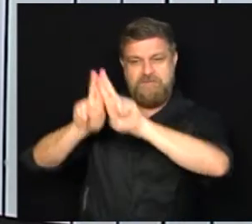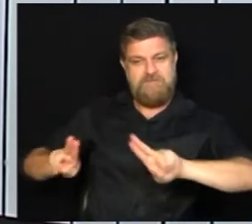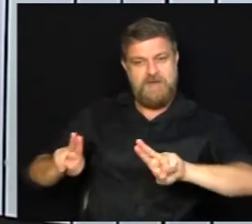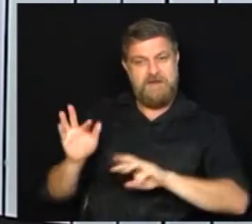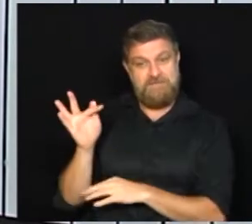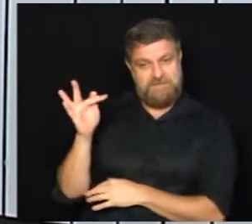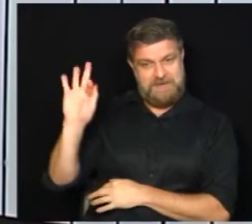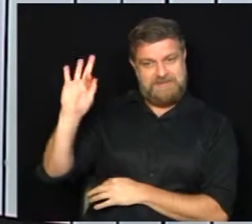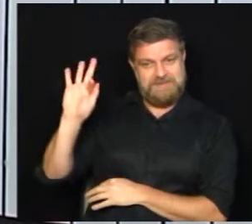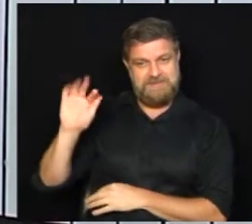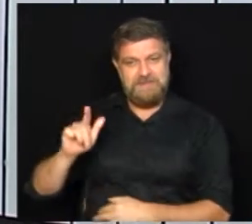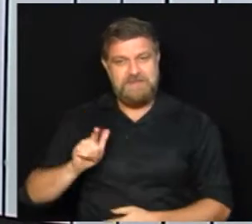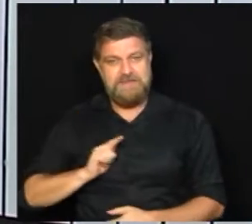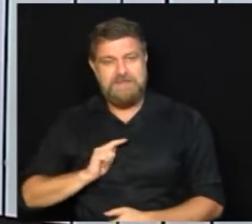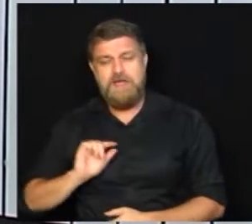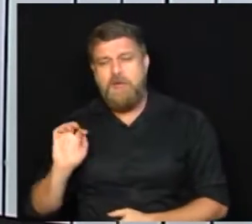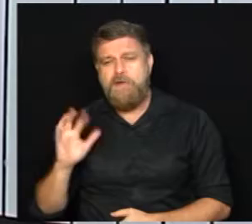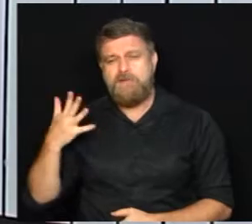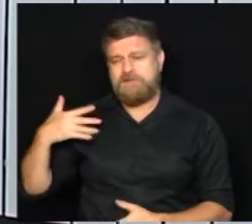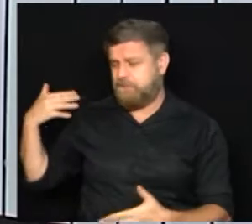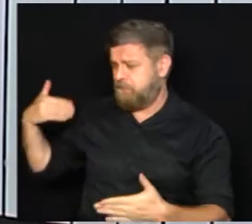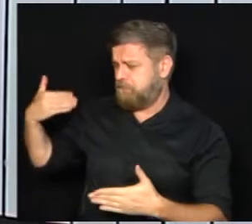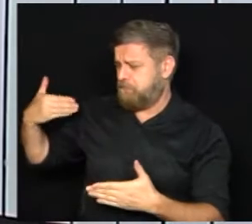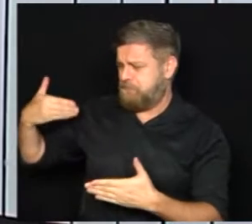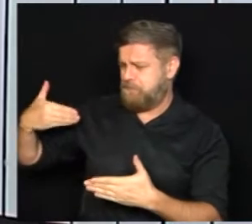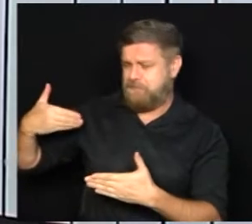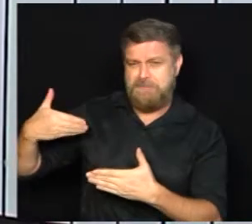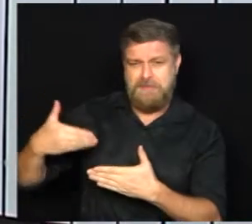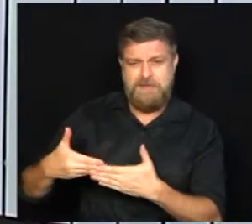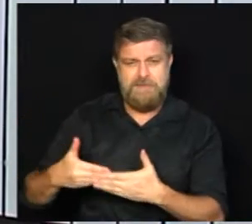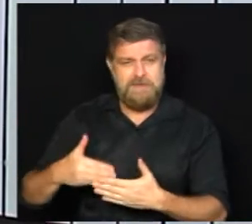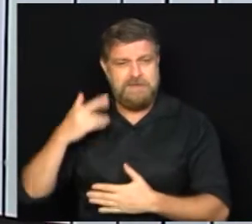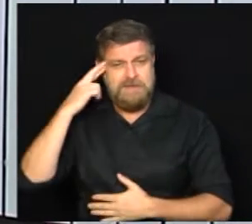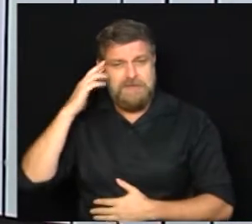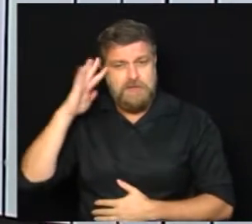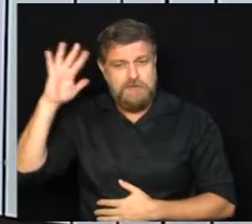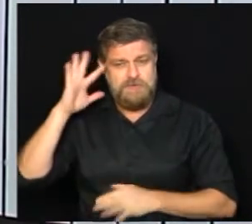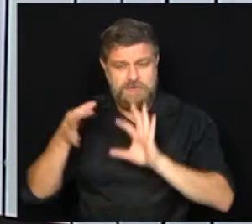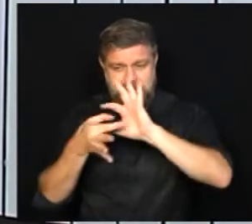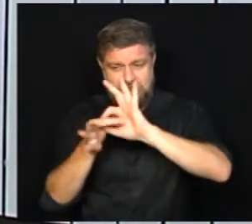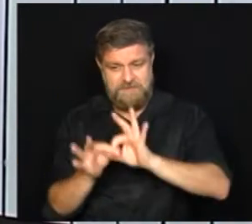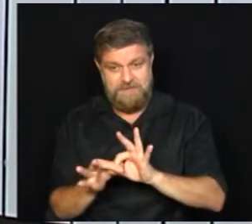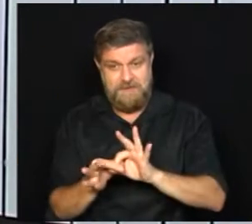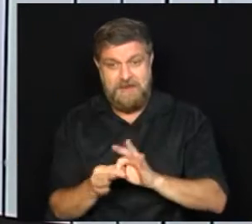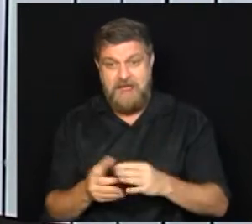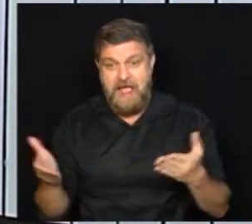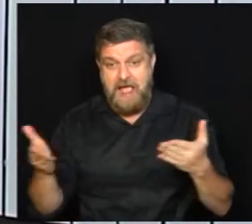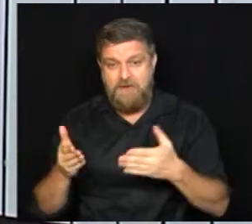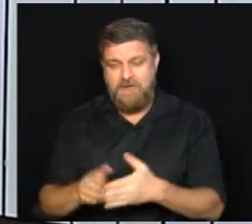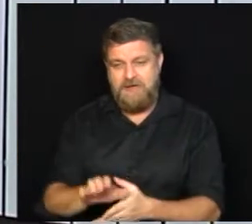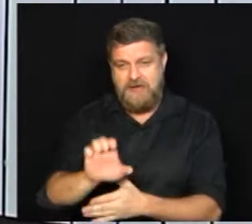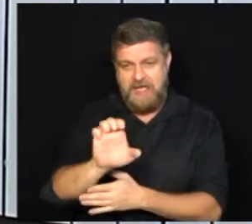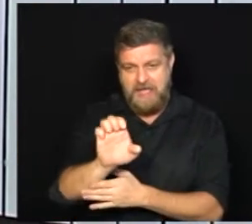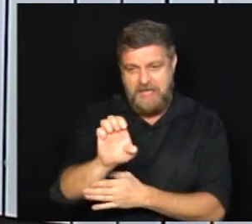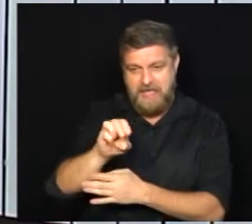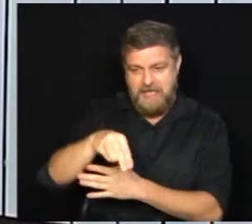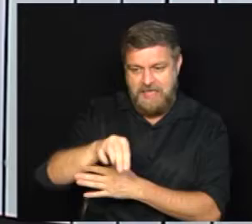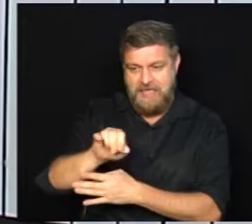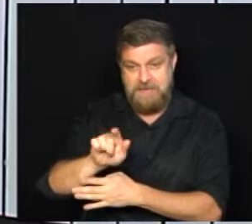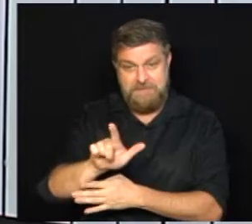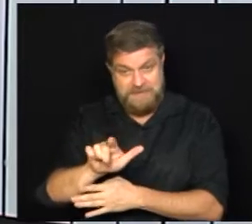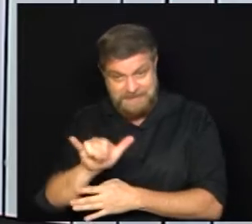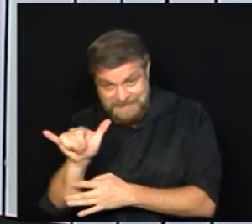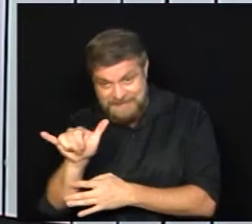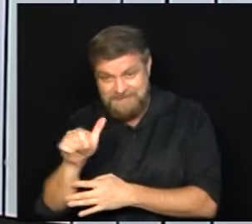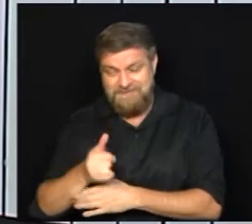muitos fatos aconteceram neste meio do caminho até o sonho dos Jogos Olímpicos. Então a Emily Rosa Figueiredo vai